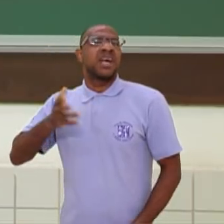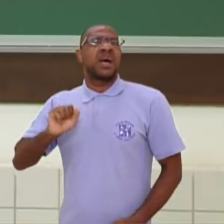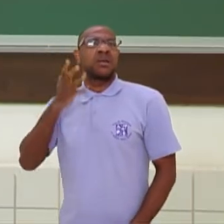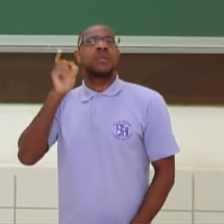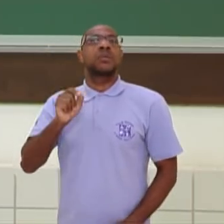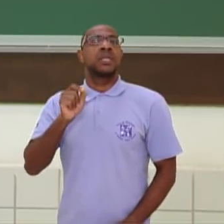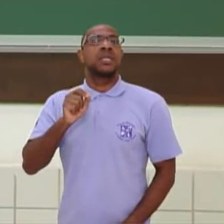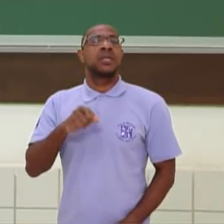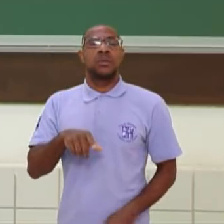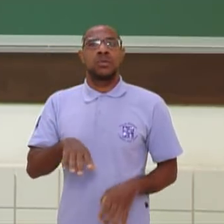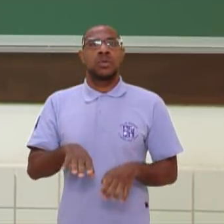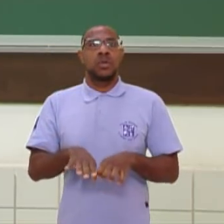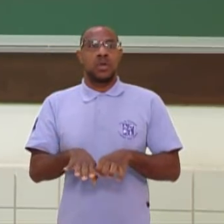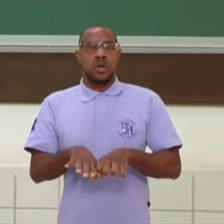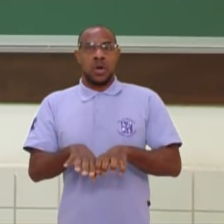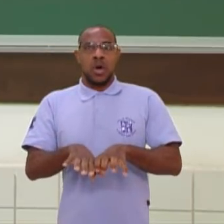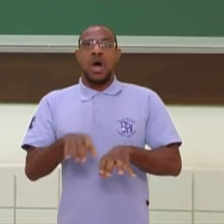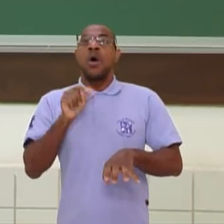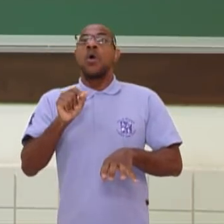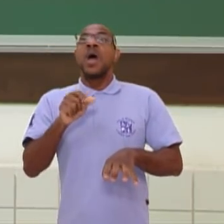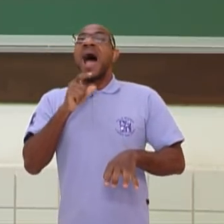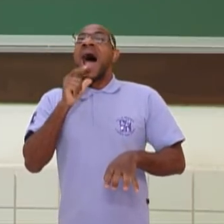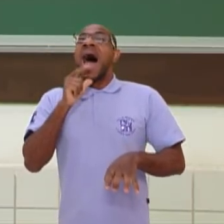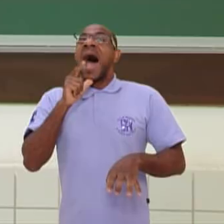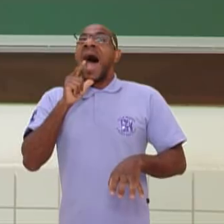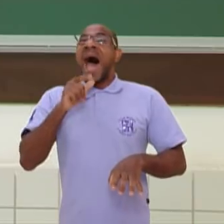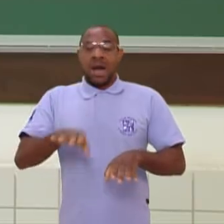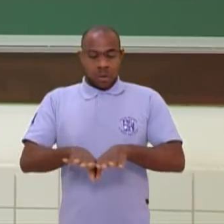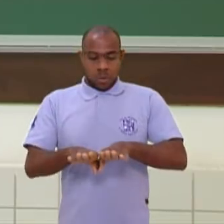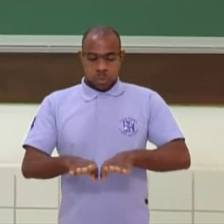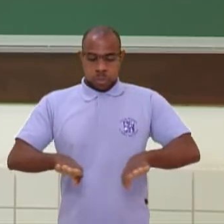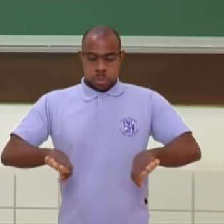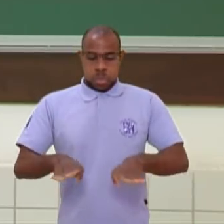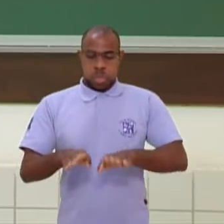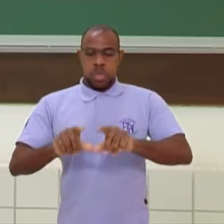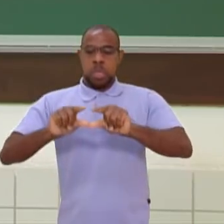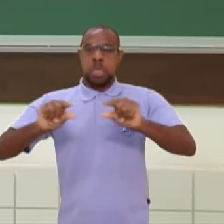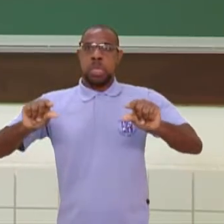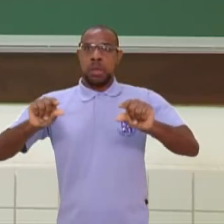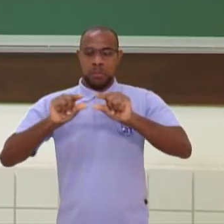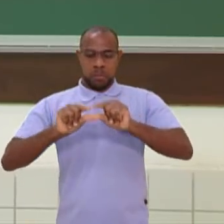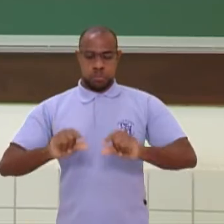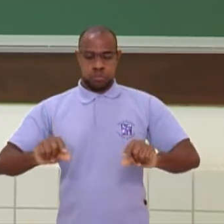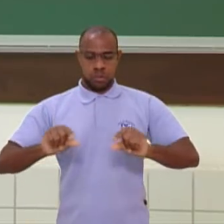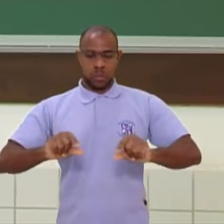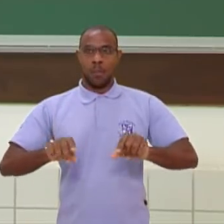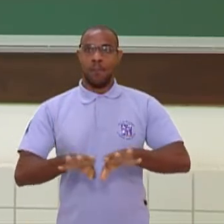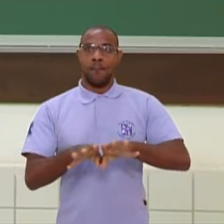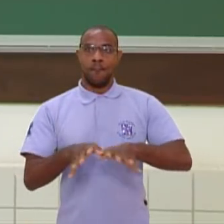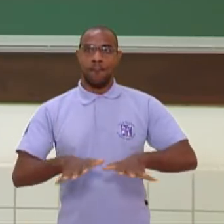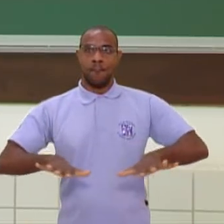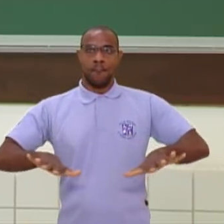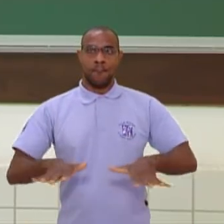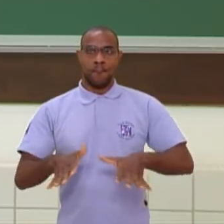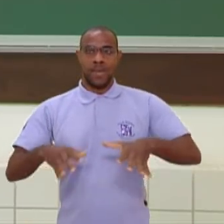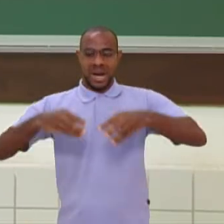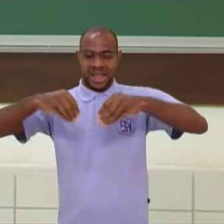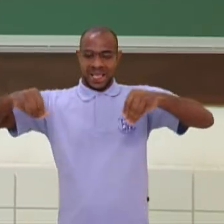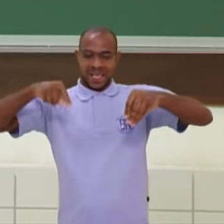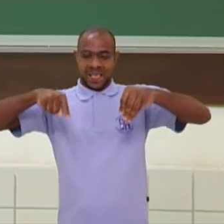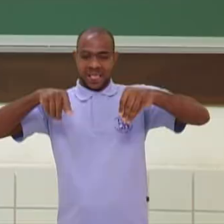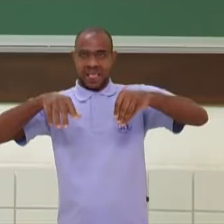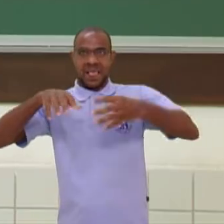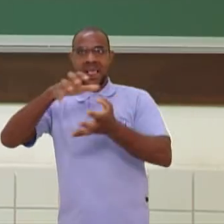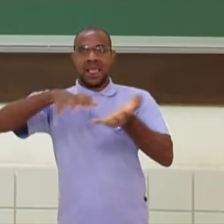lençol freático e você começa a retirar a água. O que acontece? Vai gerar um buraco, vamos dizer assim, e a terra, o solo vai